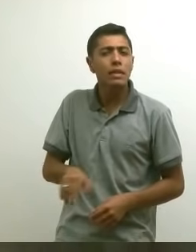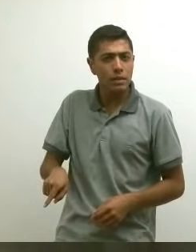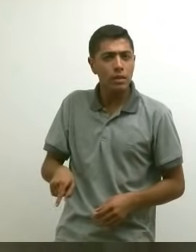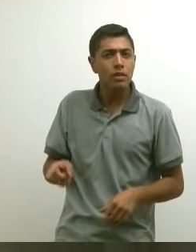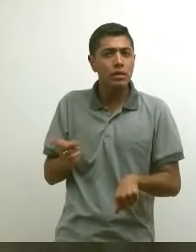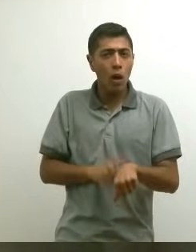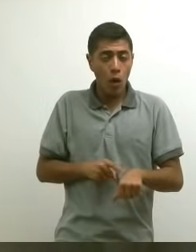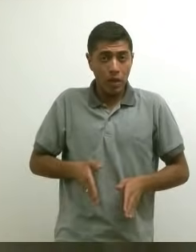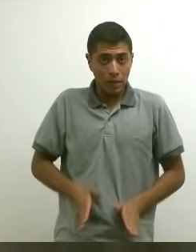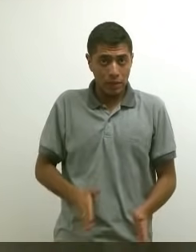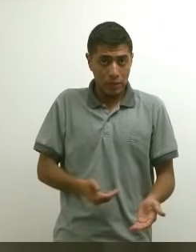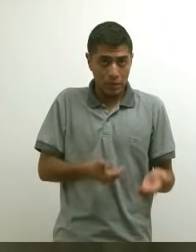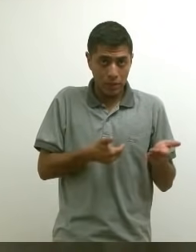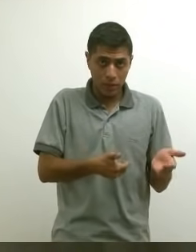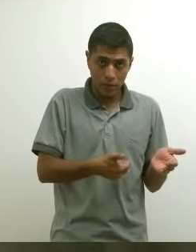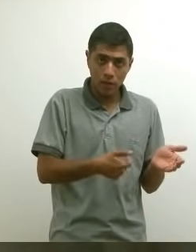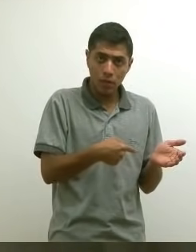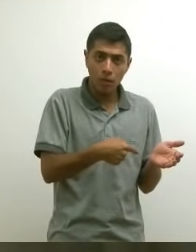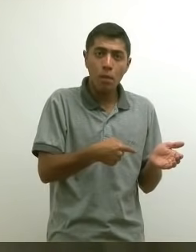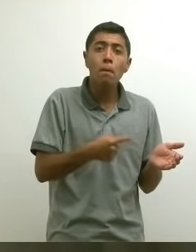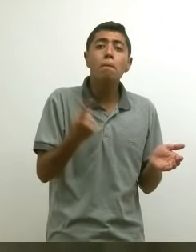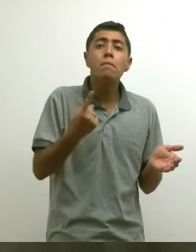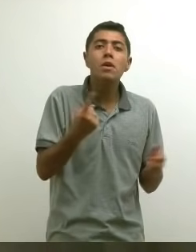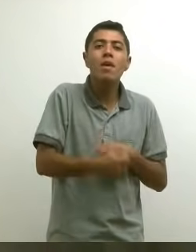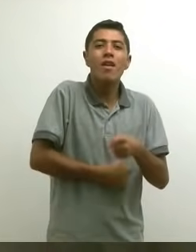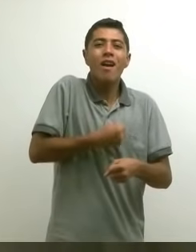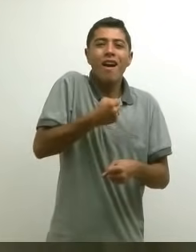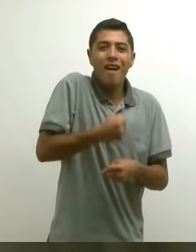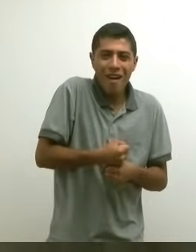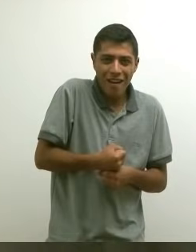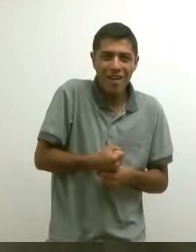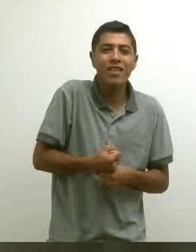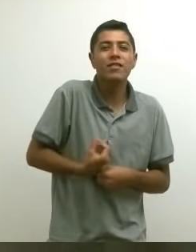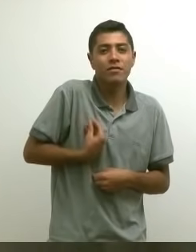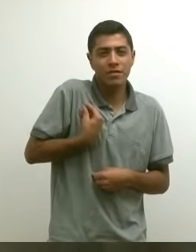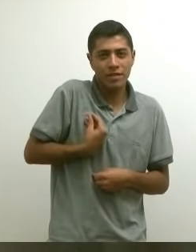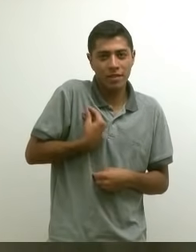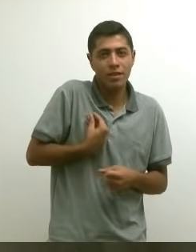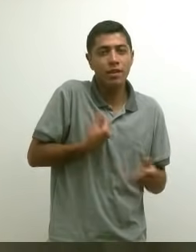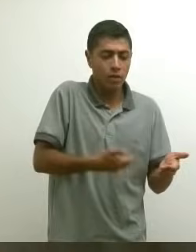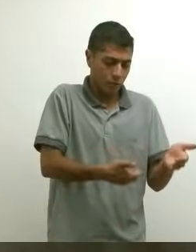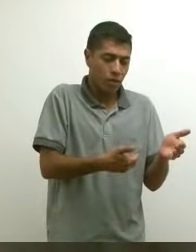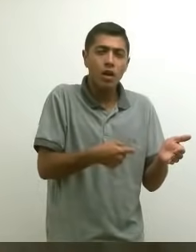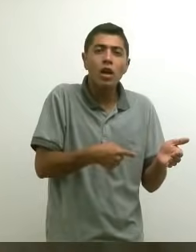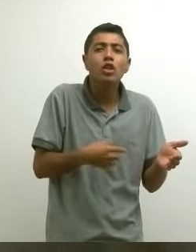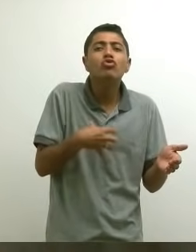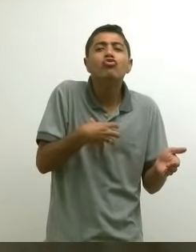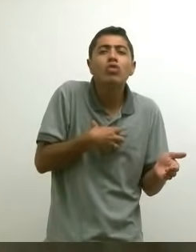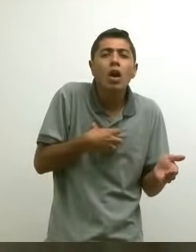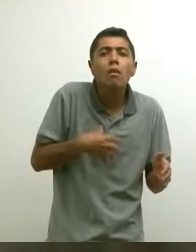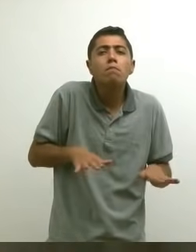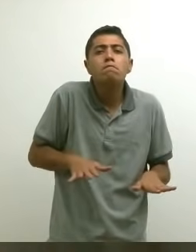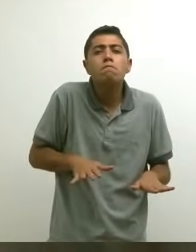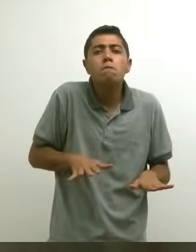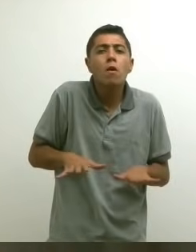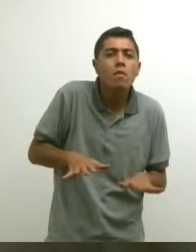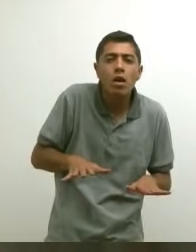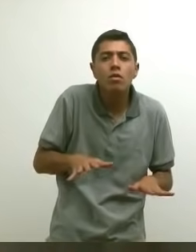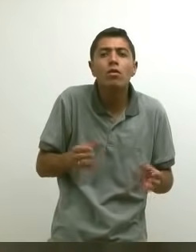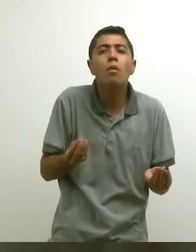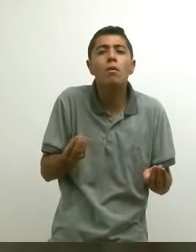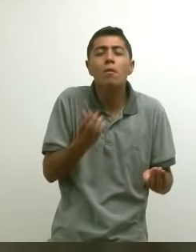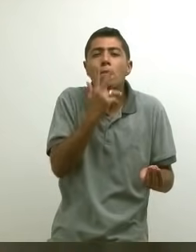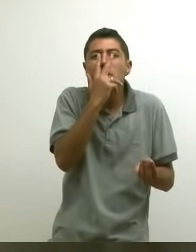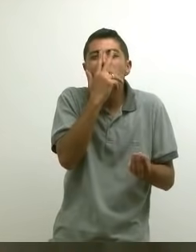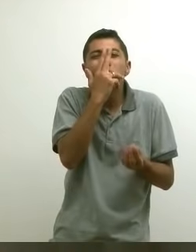desenvolvimento dos vertebrados porque do ponto de vista do movimento a criança se movimenta como peixe saindo da água nove